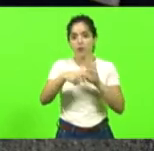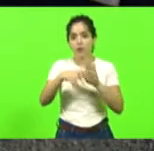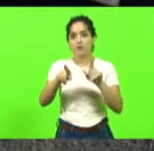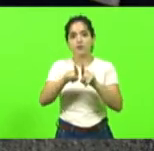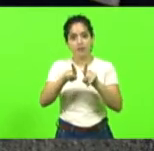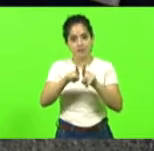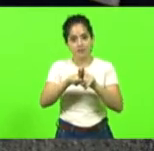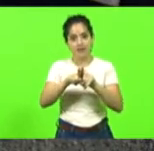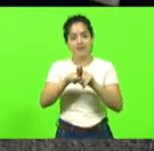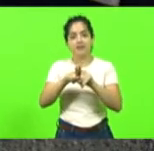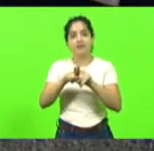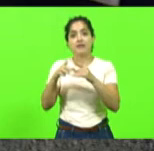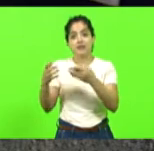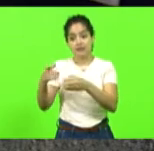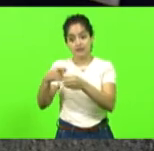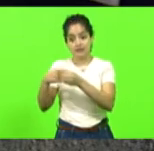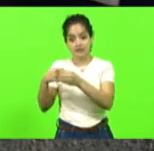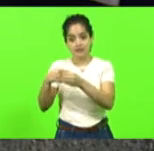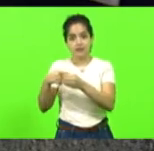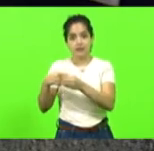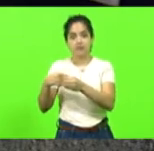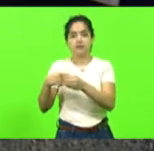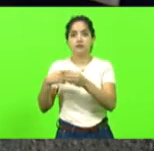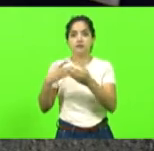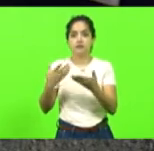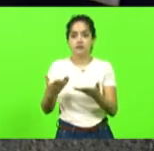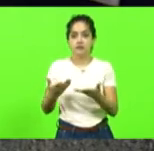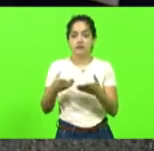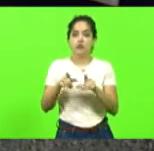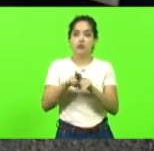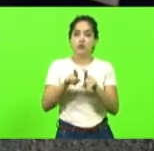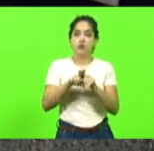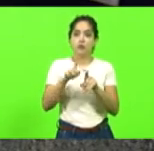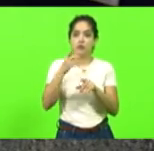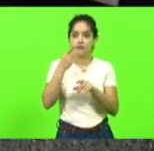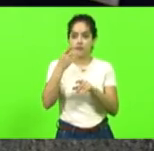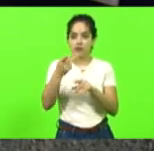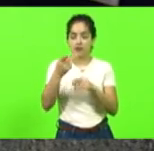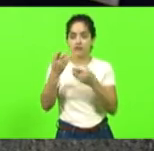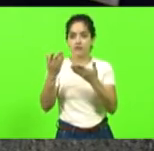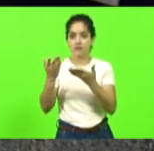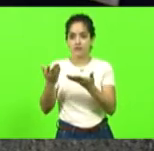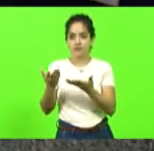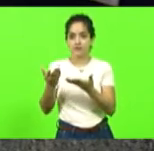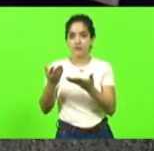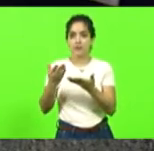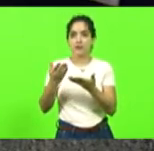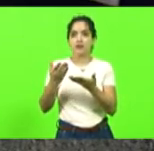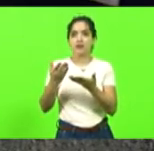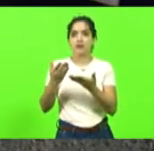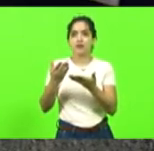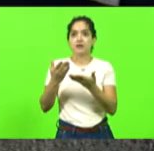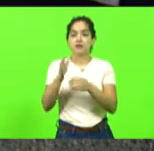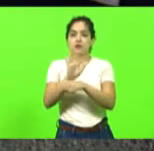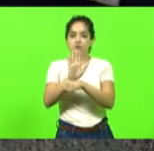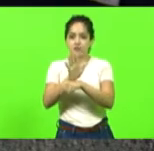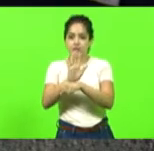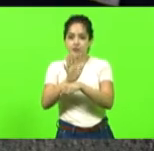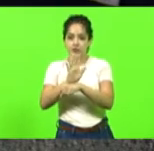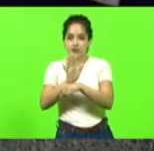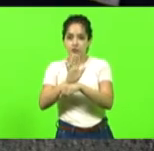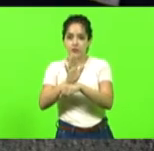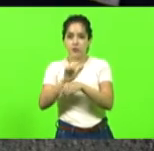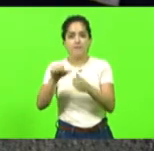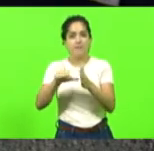mais atingidas por esse sistema. Como diria a Clarides, né? No filme Arpilheiras, uma das